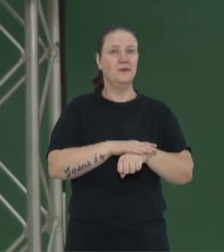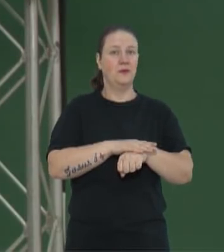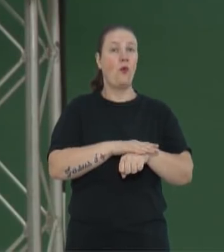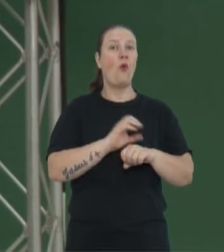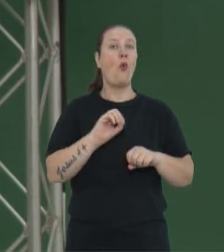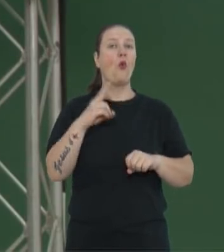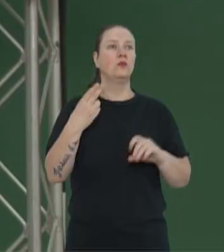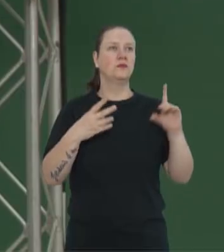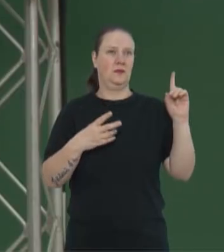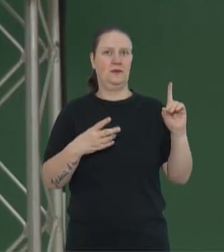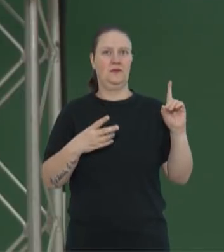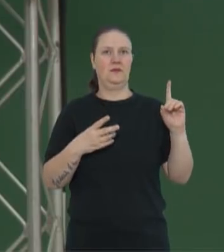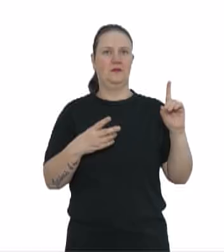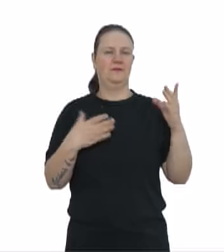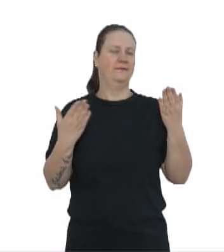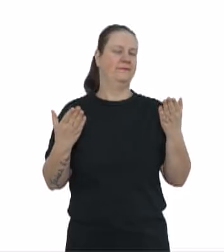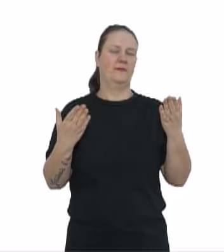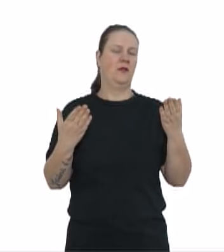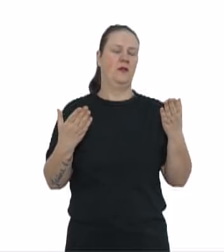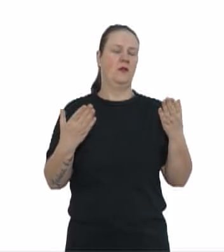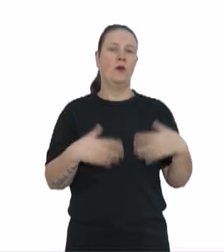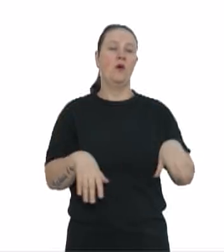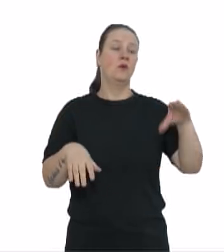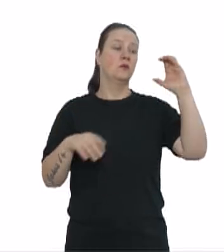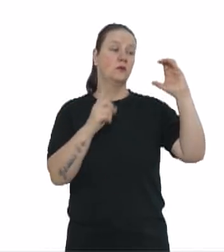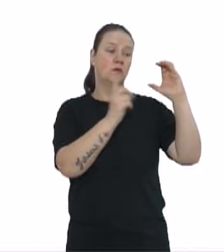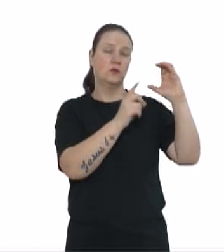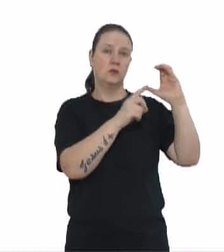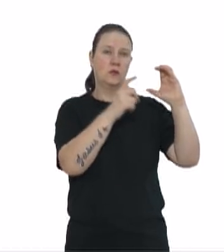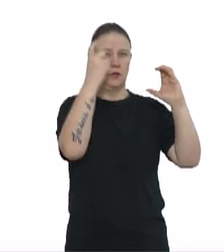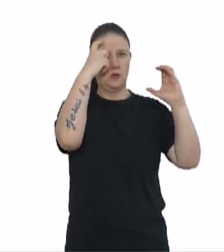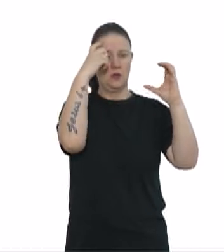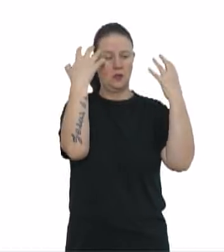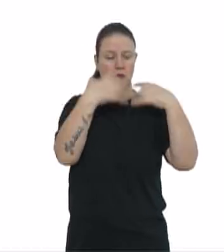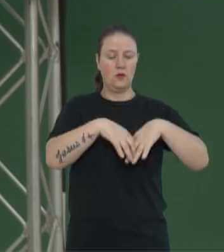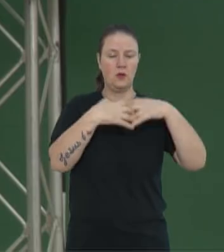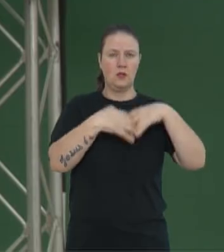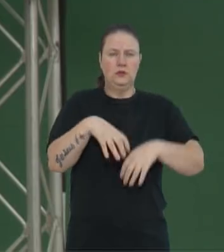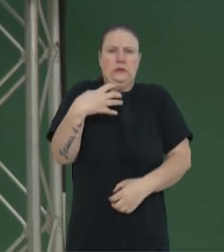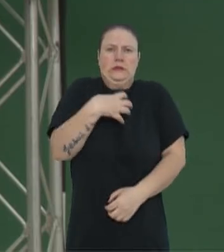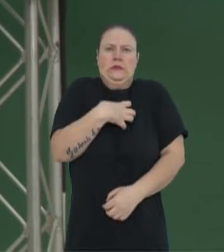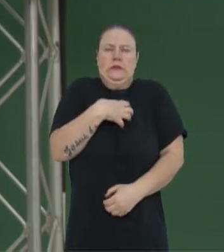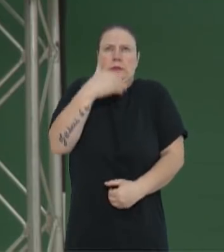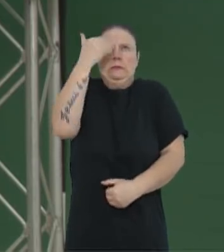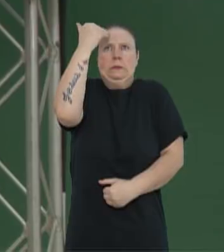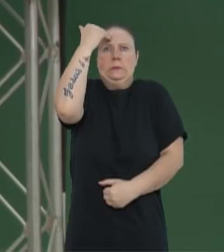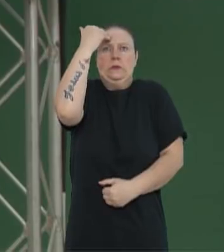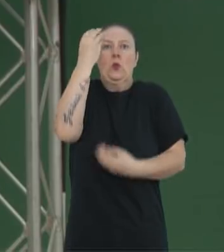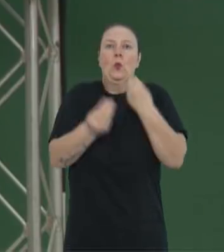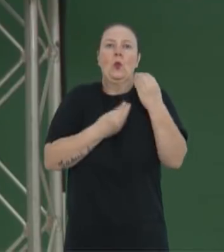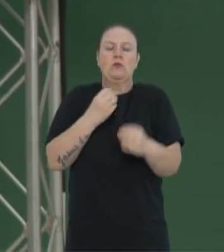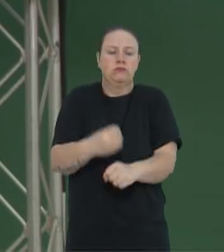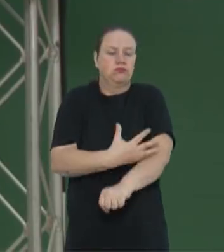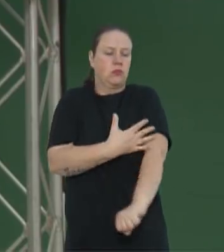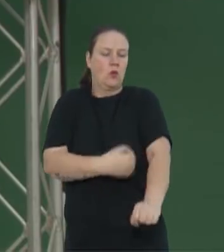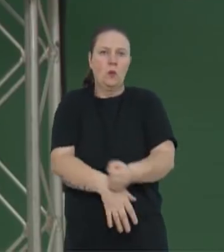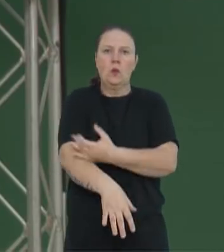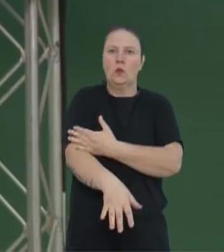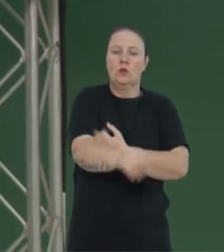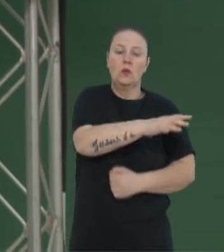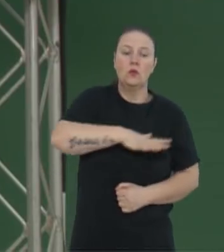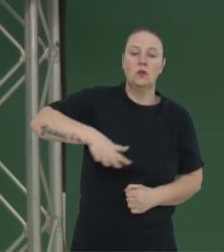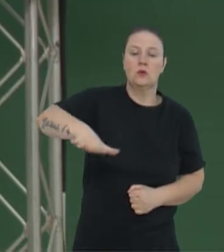Bom, a resposta correta é refletir sobre o espírito do seu tempo, pensando no espírito nessa questão de sensação.